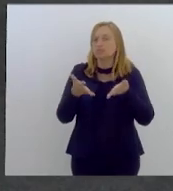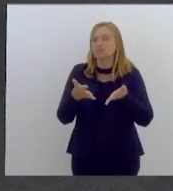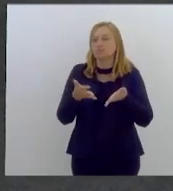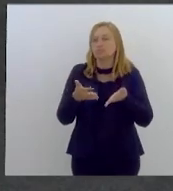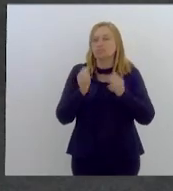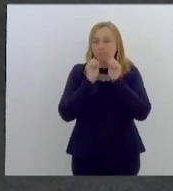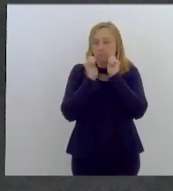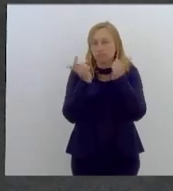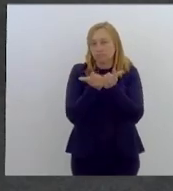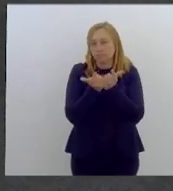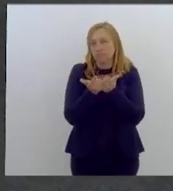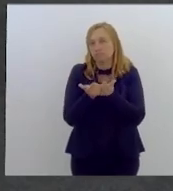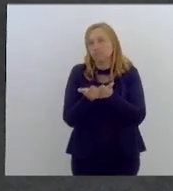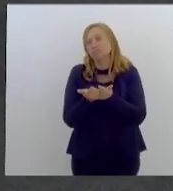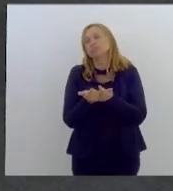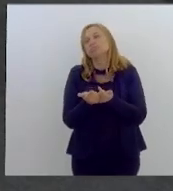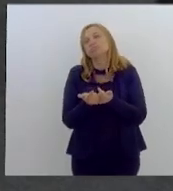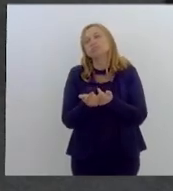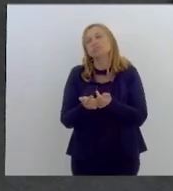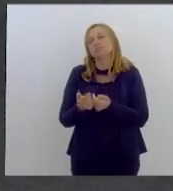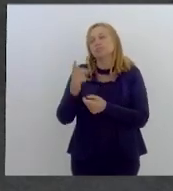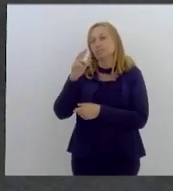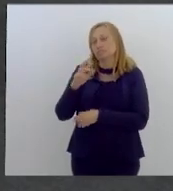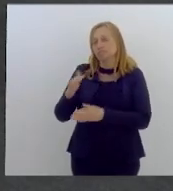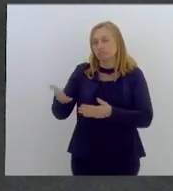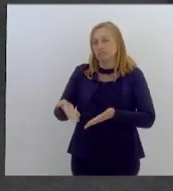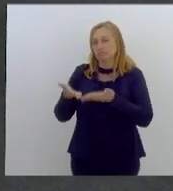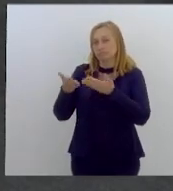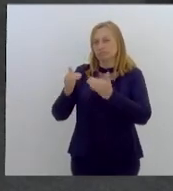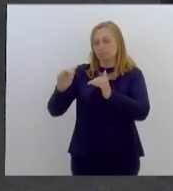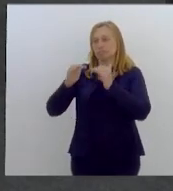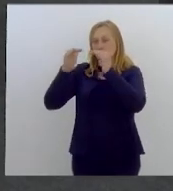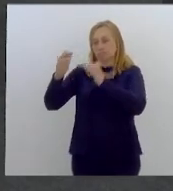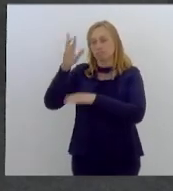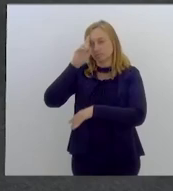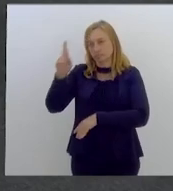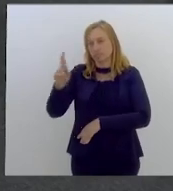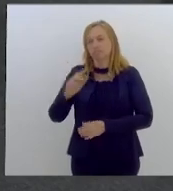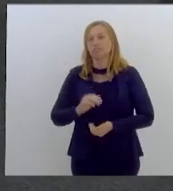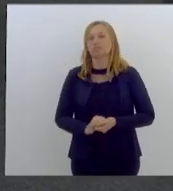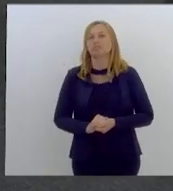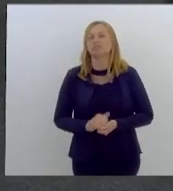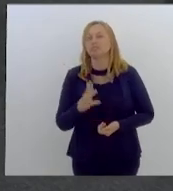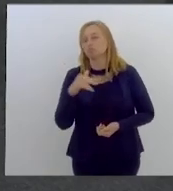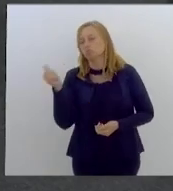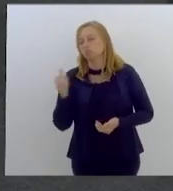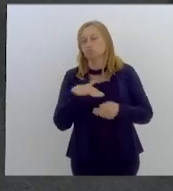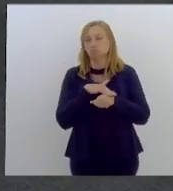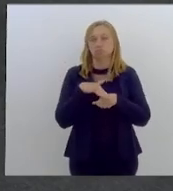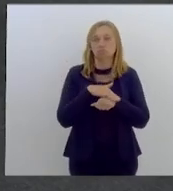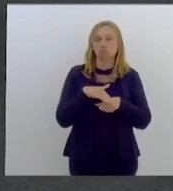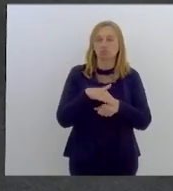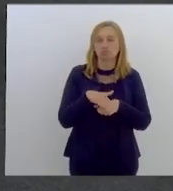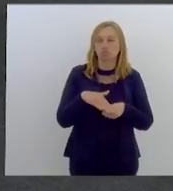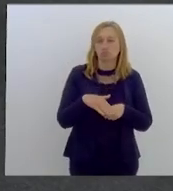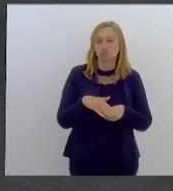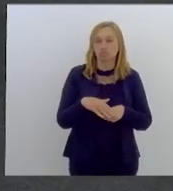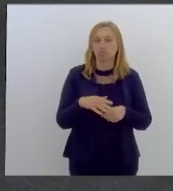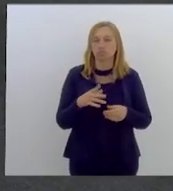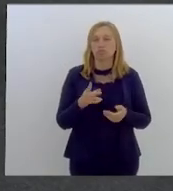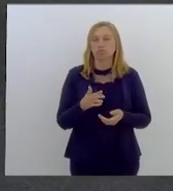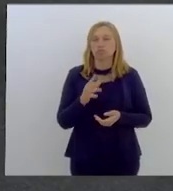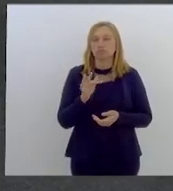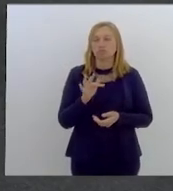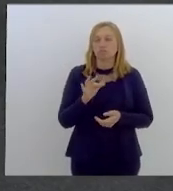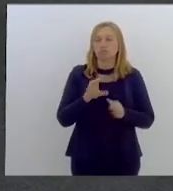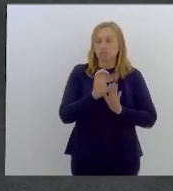da Assembleia Legislativa, portanto, da iniciativa de Vossa Excelência e das comissões que fizeram audiência. Nunca houve conversa desde que a emenda do Fundeb foi